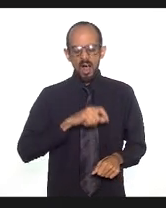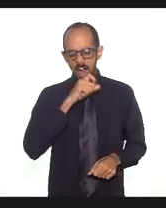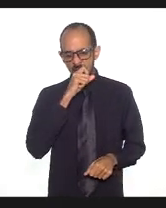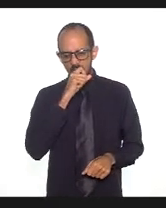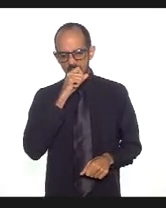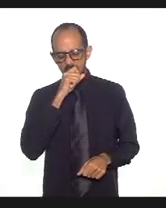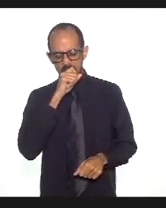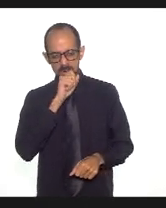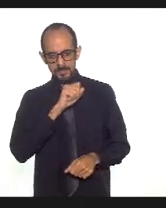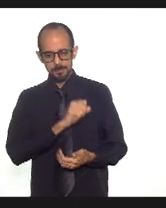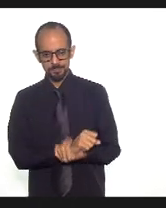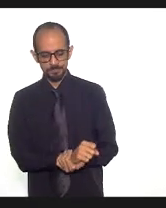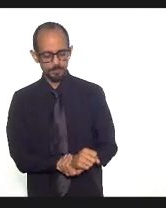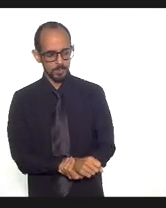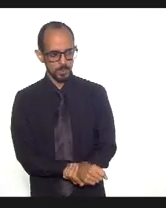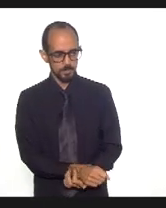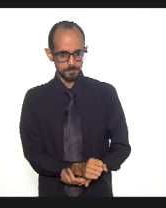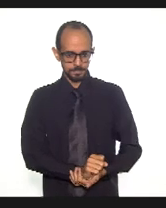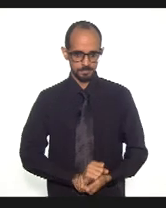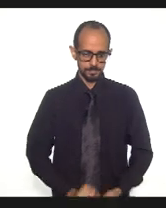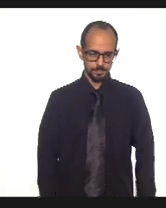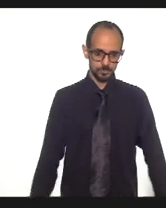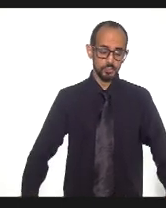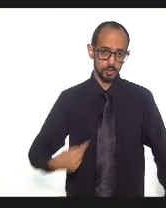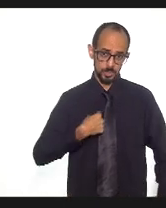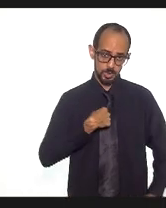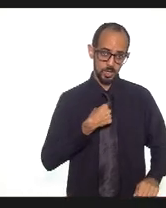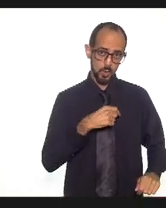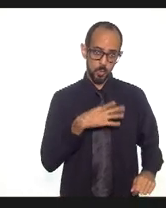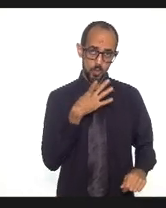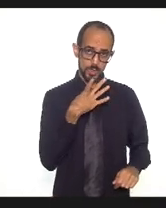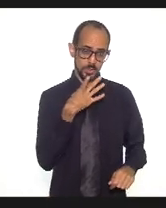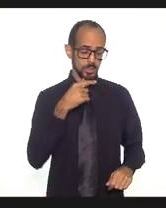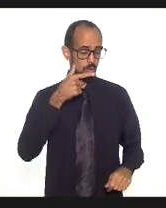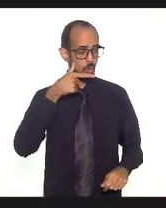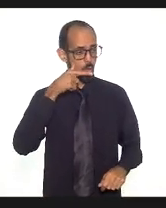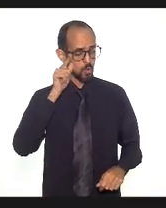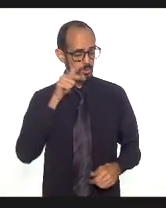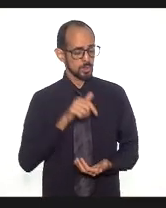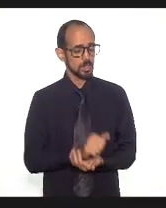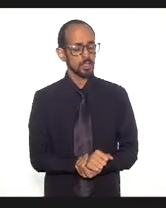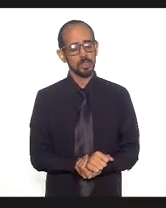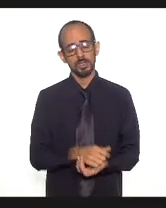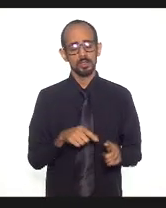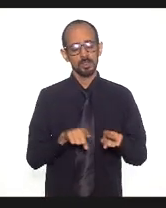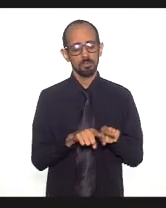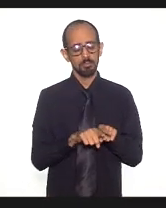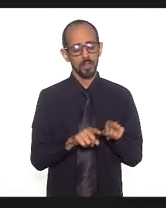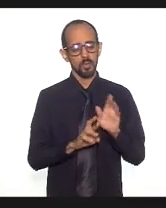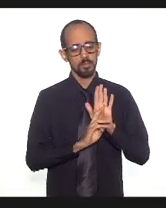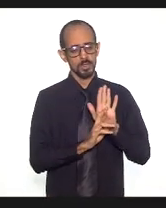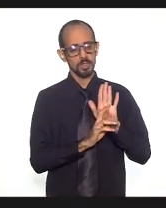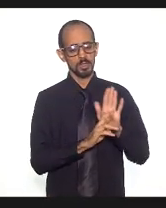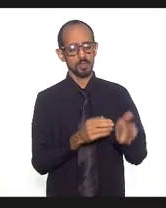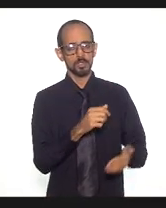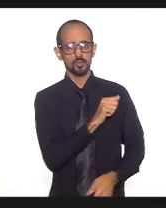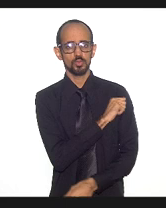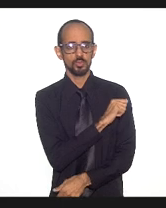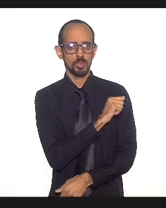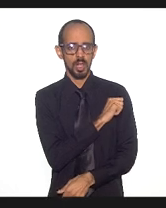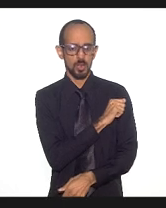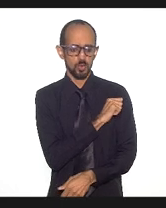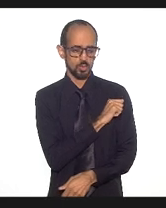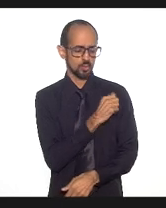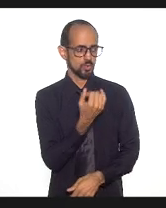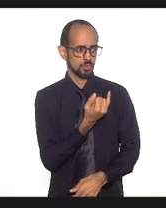na presença do Vitório, que tive o privilégio de conhecer ontem, a representação estudantil também, de